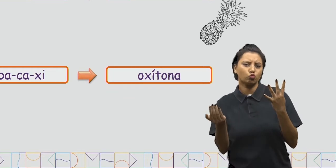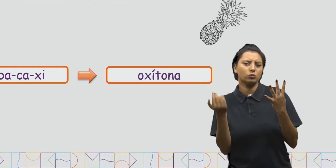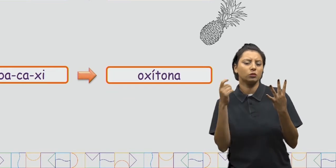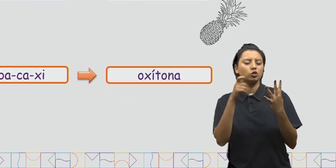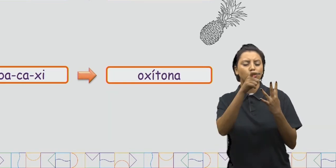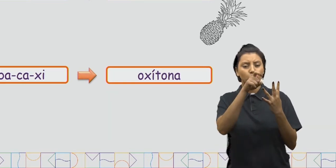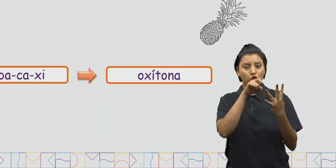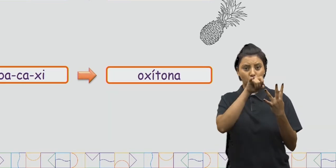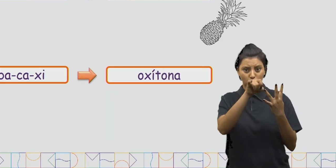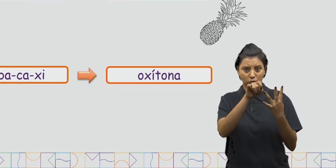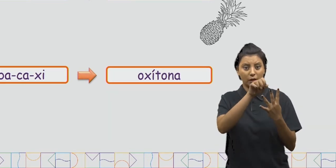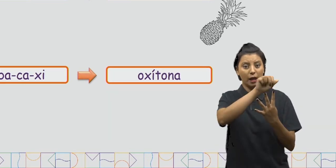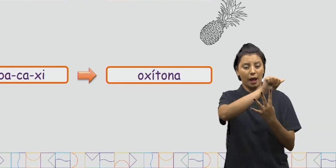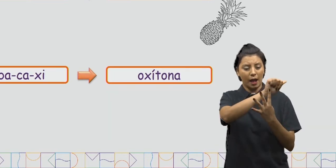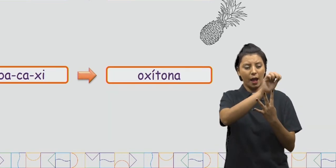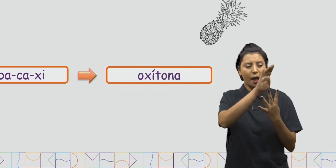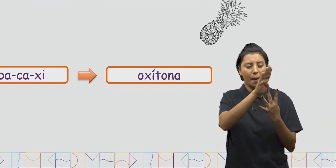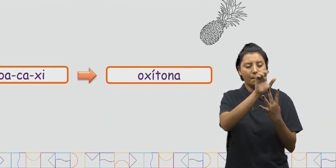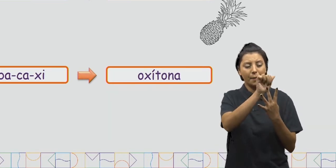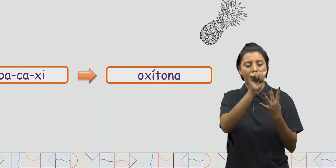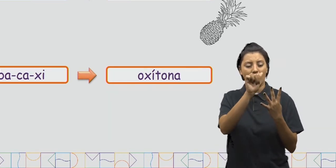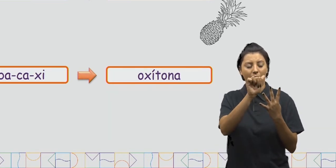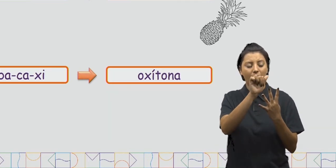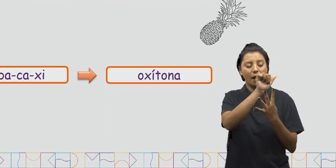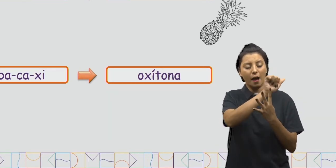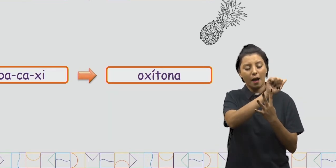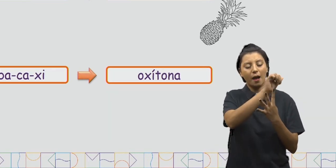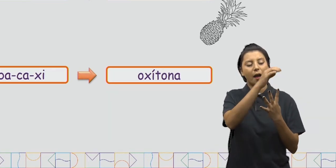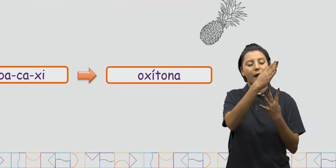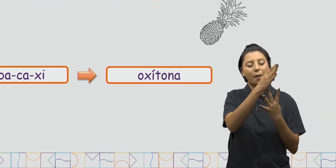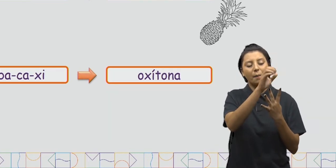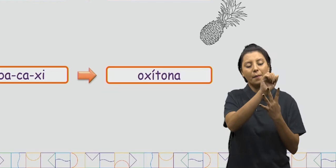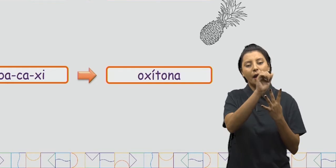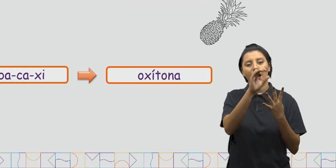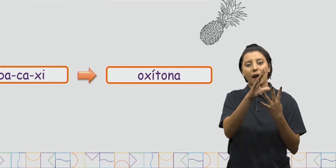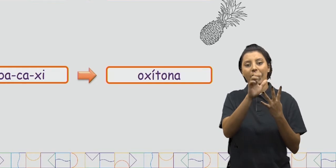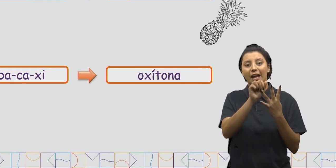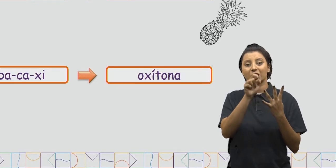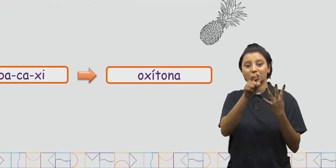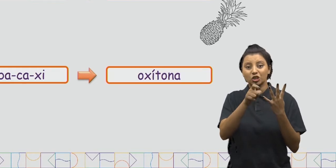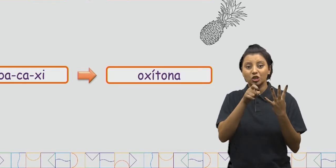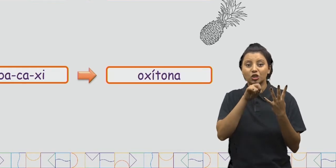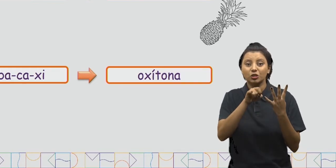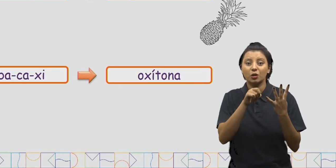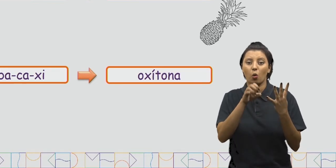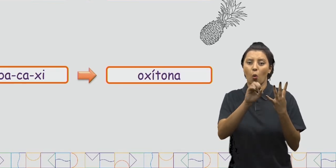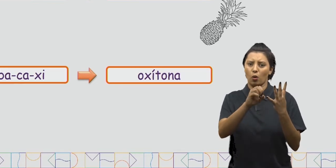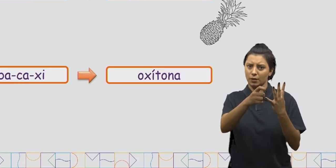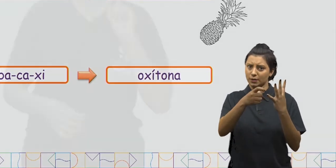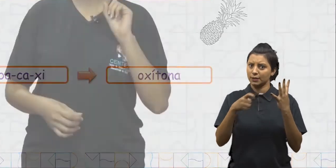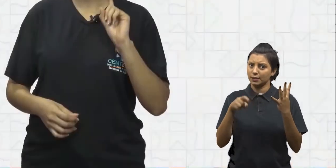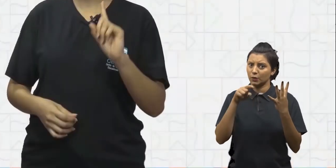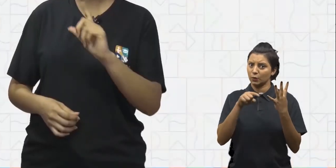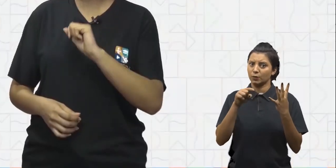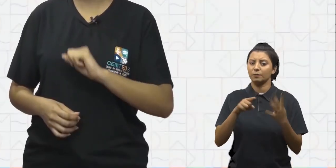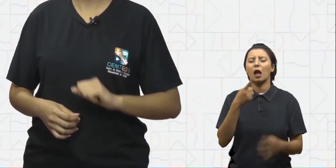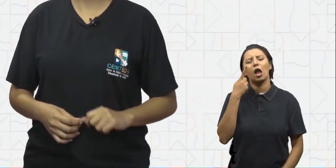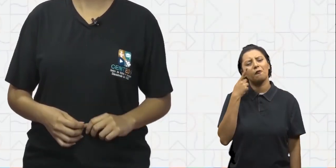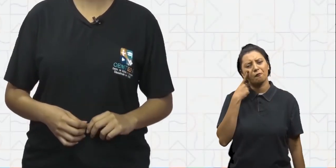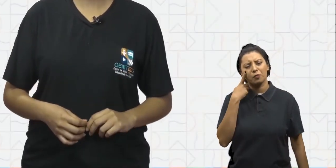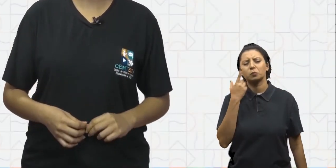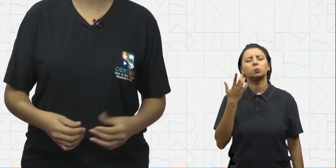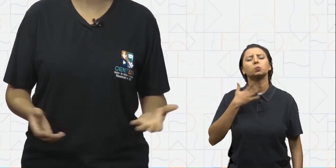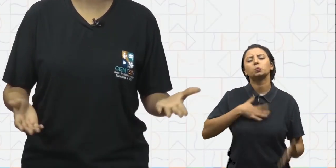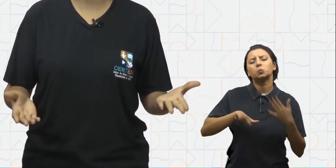sílaba xi, ou seja, a última sílaba, e por isso ela é classificada como oxítona. Viu como